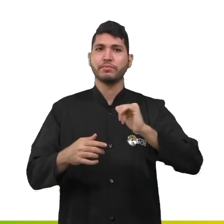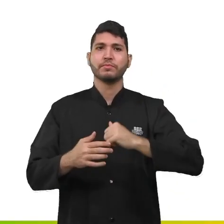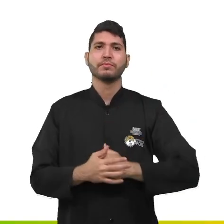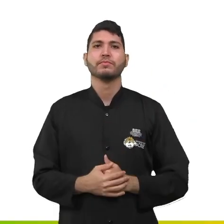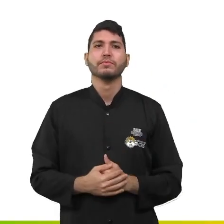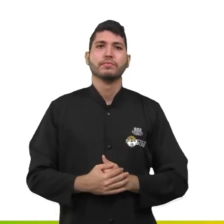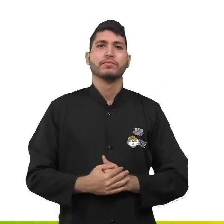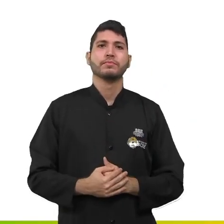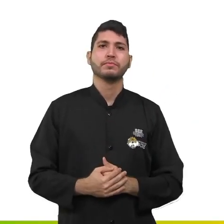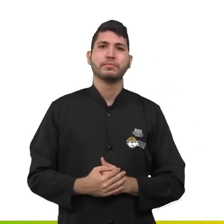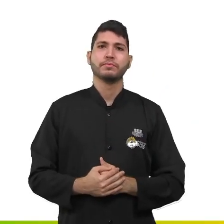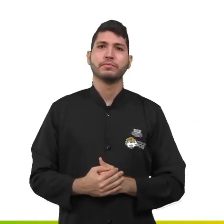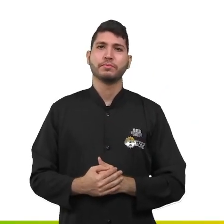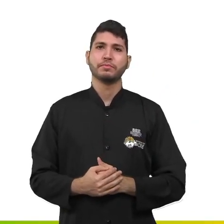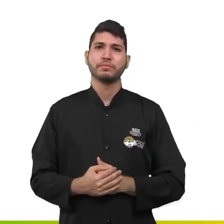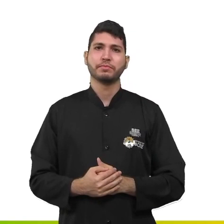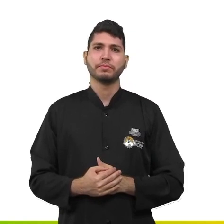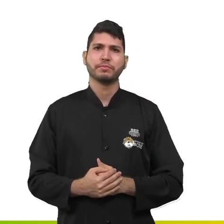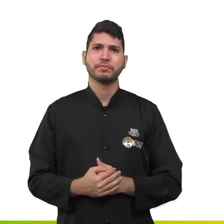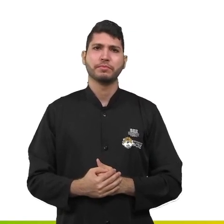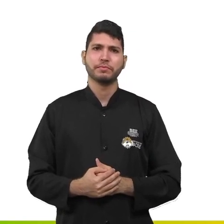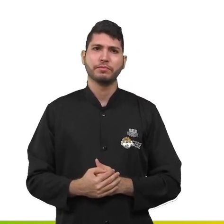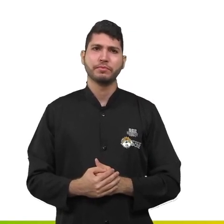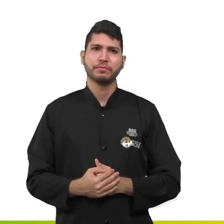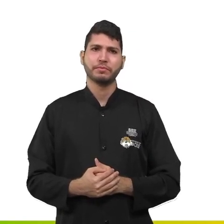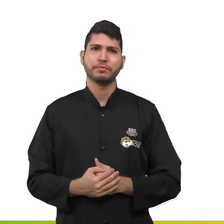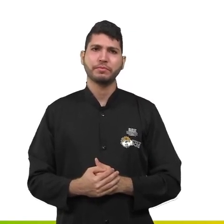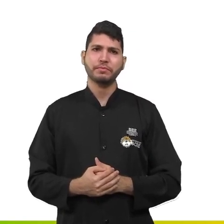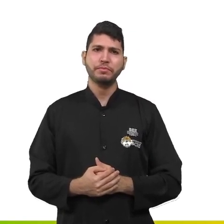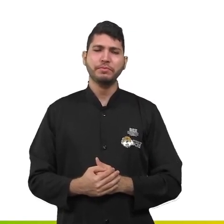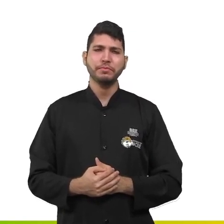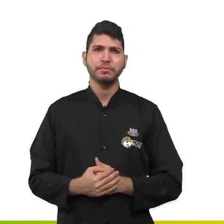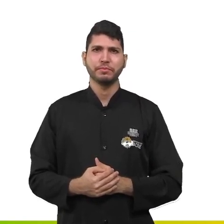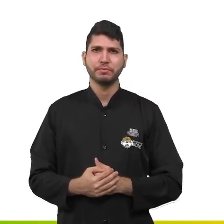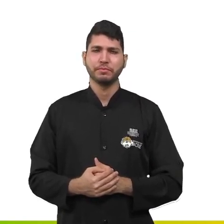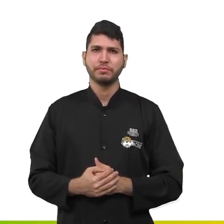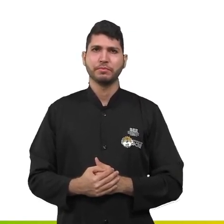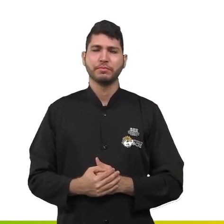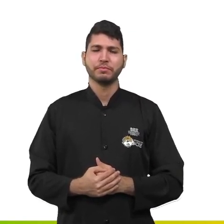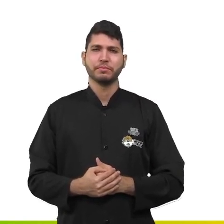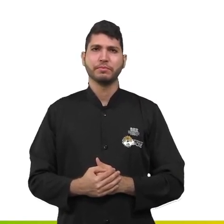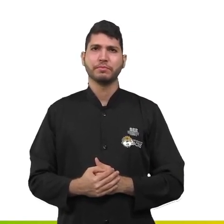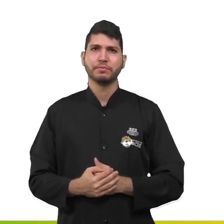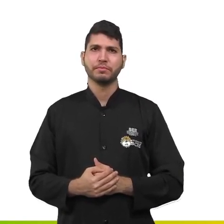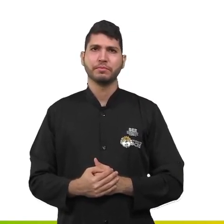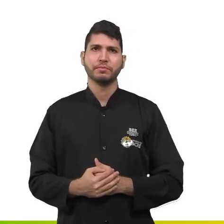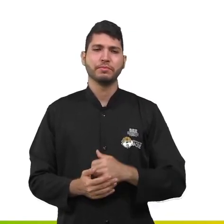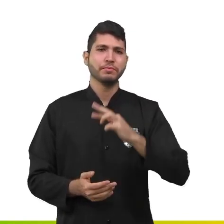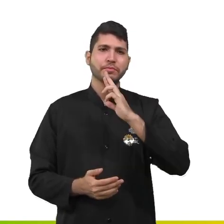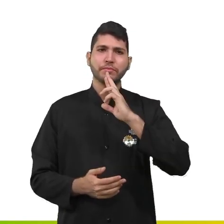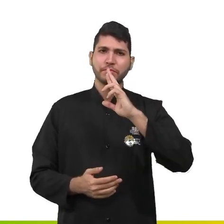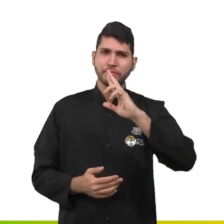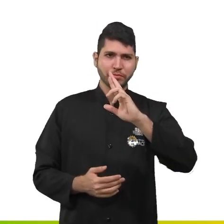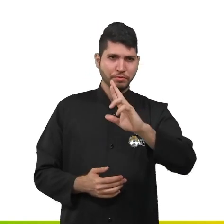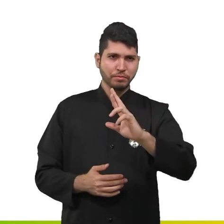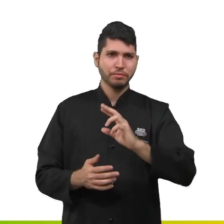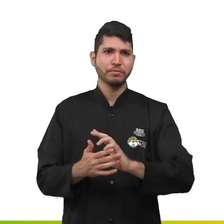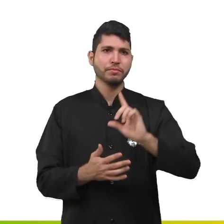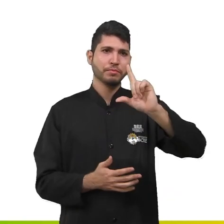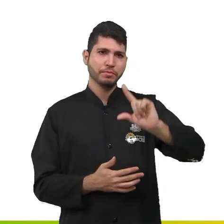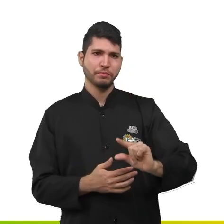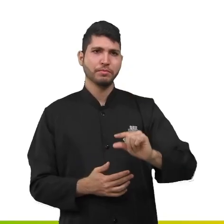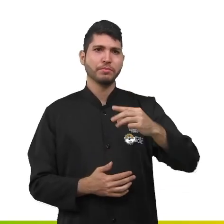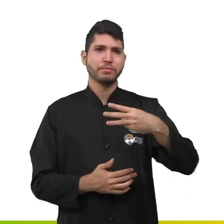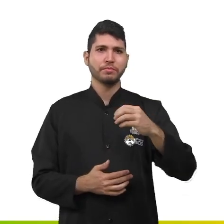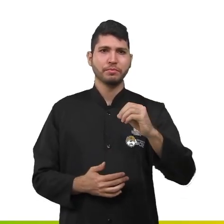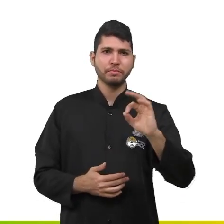Aproximar o estado da população, garantindo o atendimento humanizado integral. Quais seriam os resultados disso? Redução de 30% dos